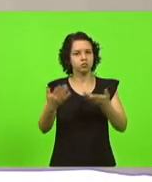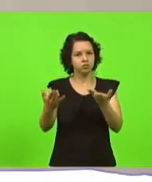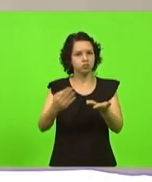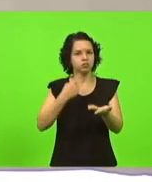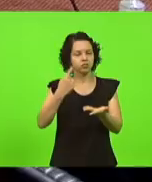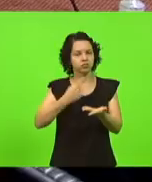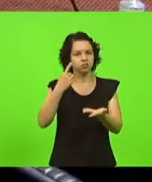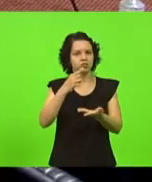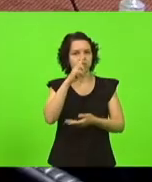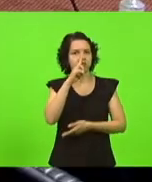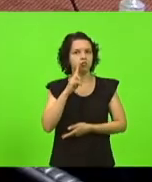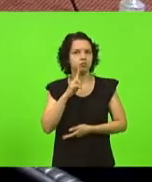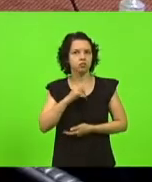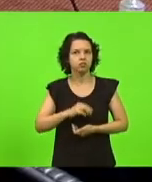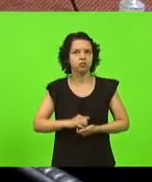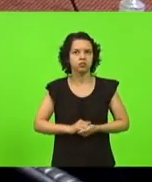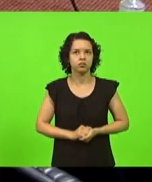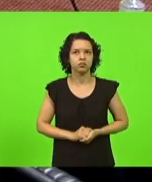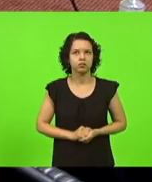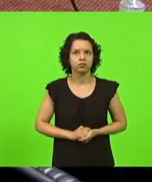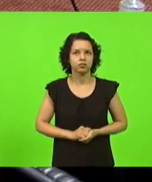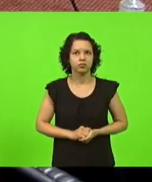Ivanatis.